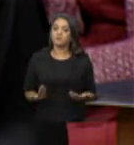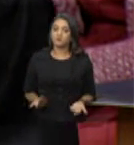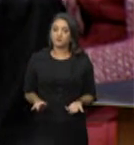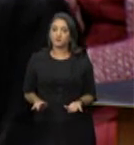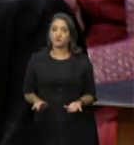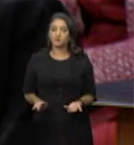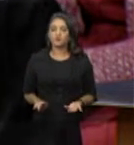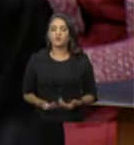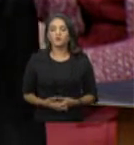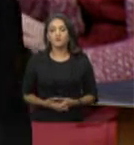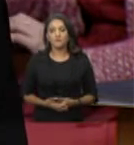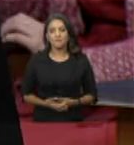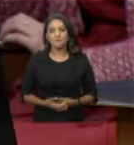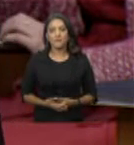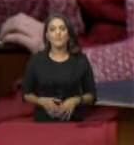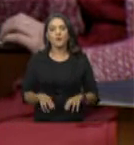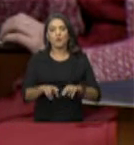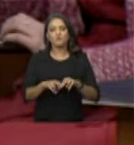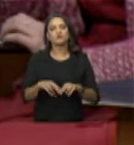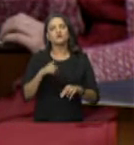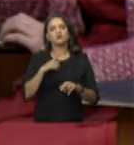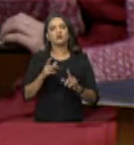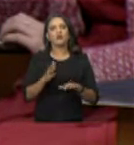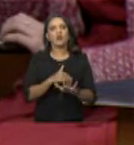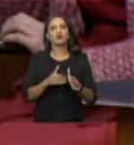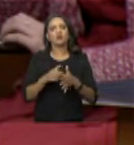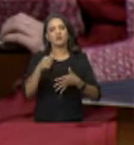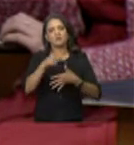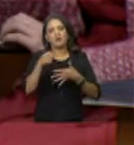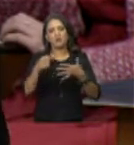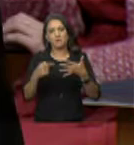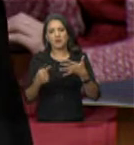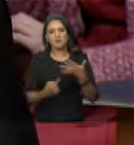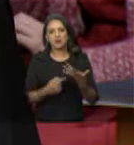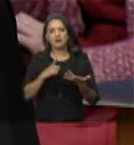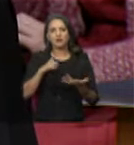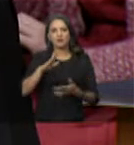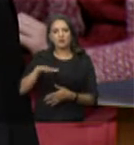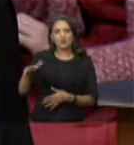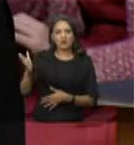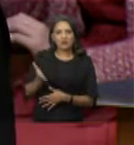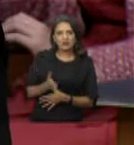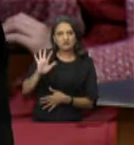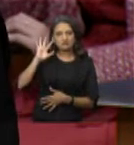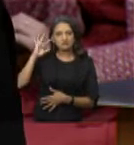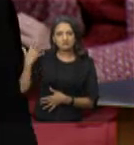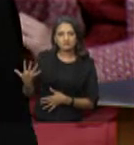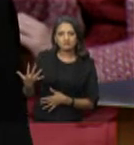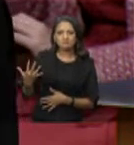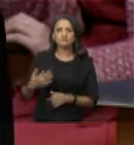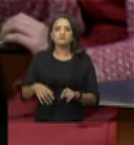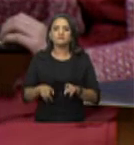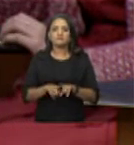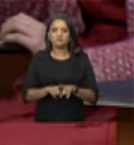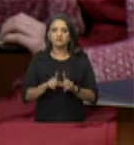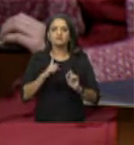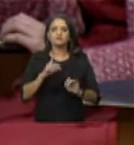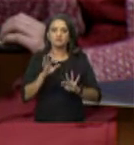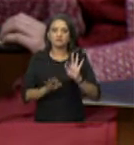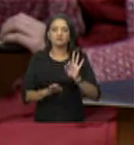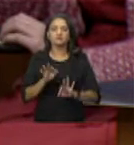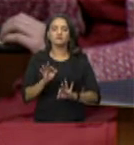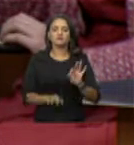nos parece que estão preenchidos todos os requisitos para a rescisão do julgado e do julgamento do recurso